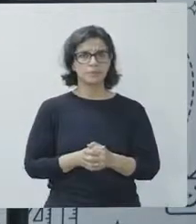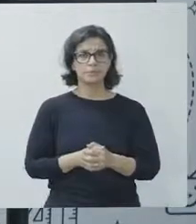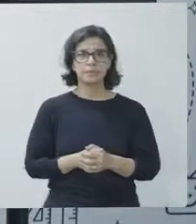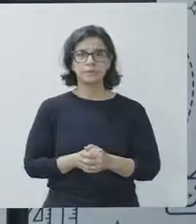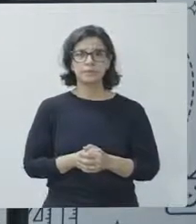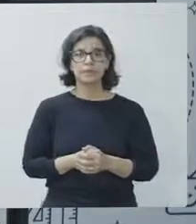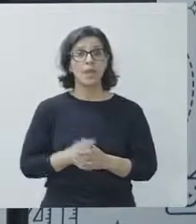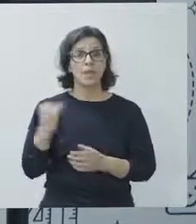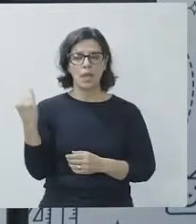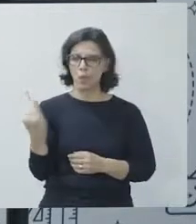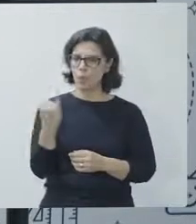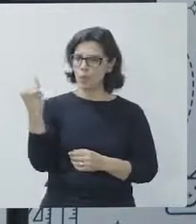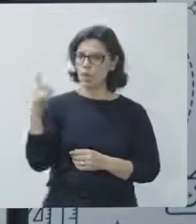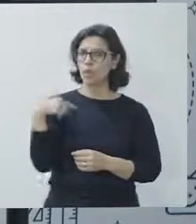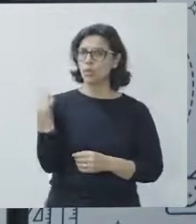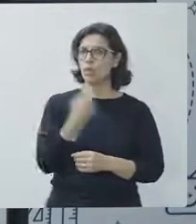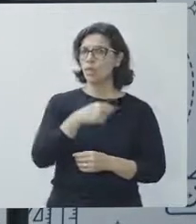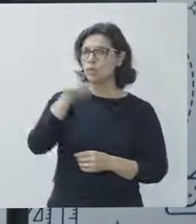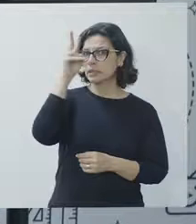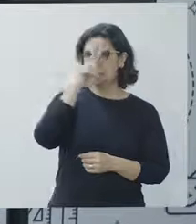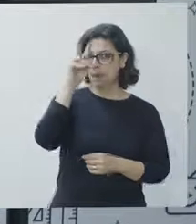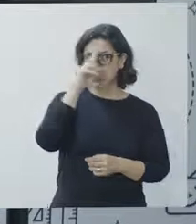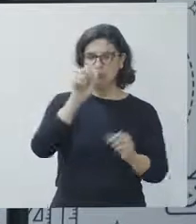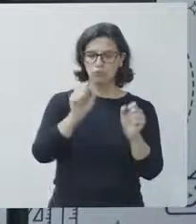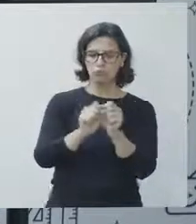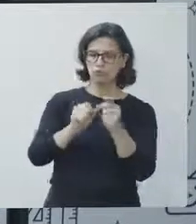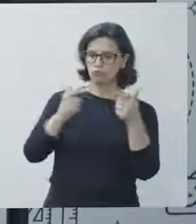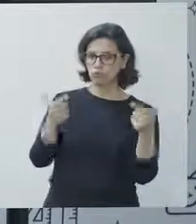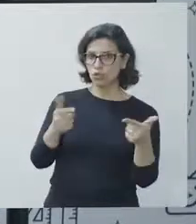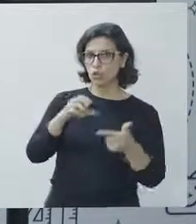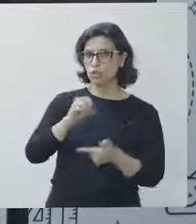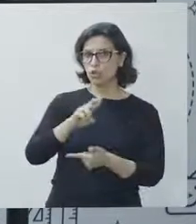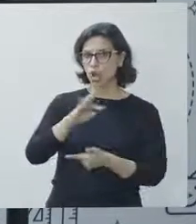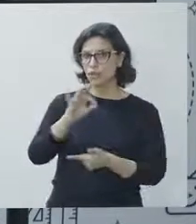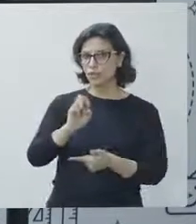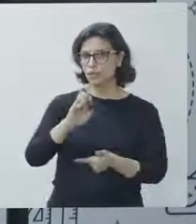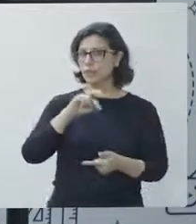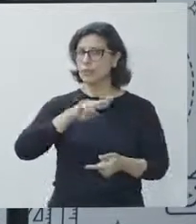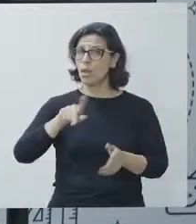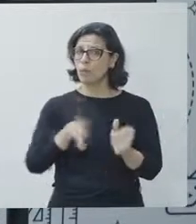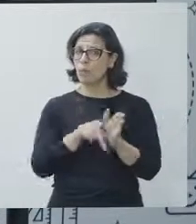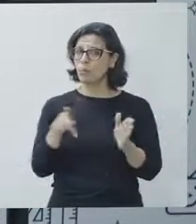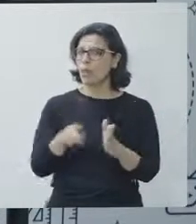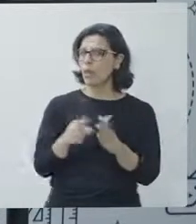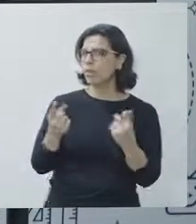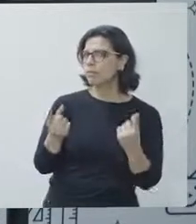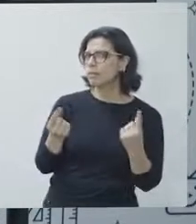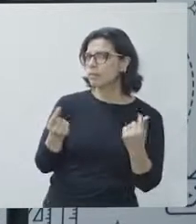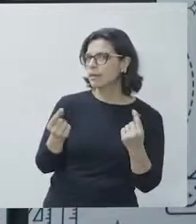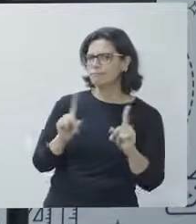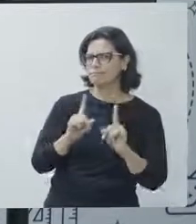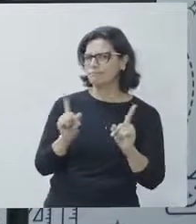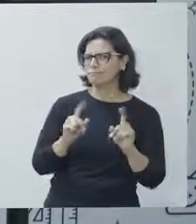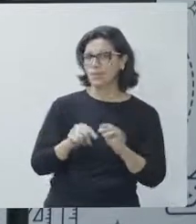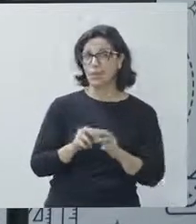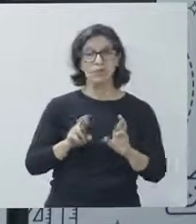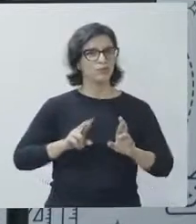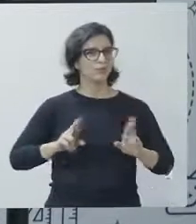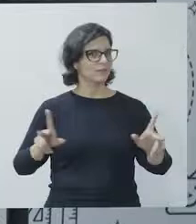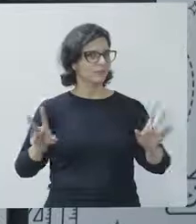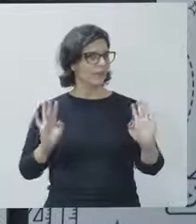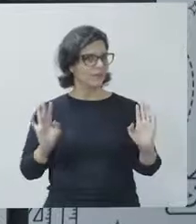é importante a gente lembrar que ter sorte não quer dizer ter dinheiro. Tá? São